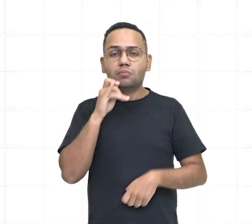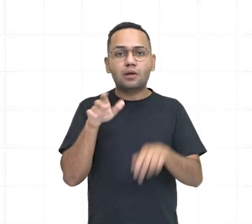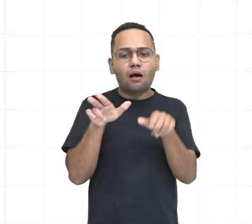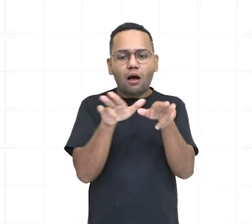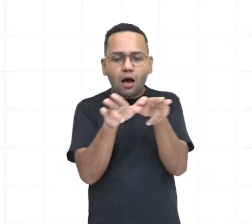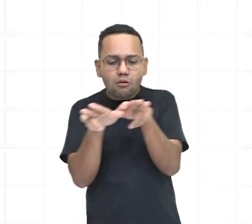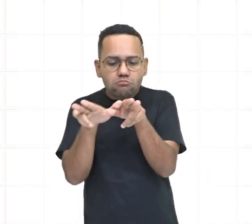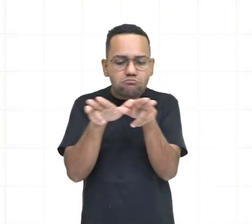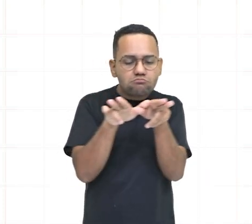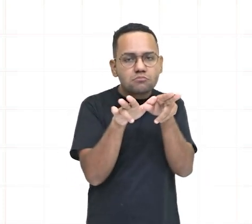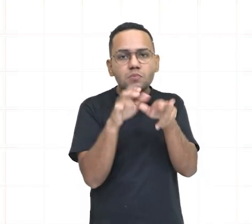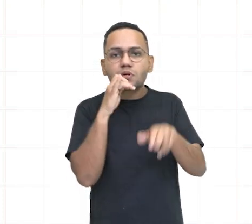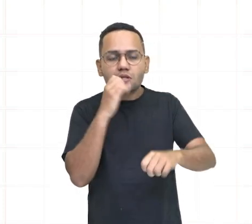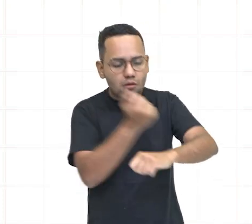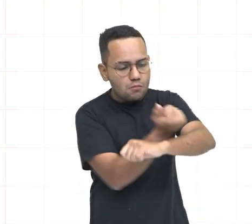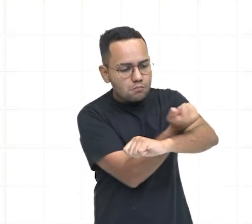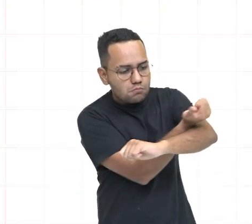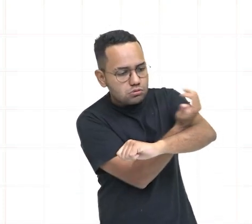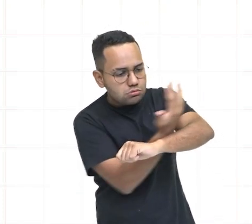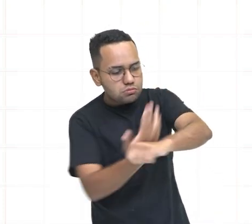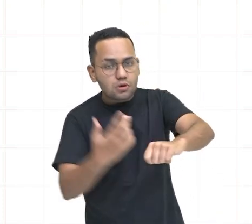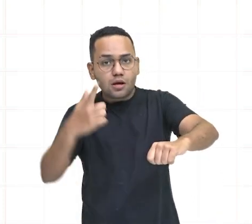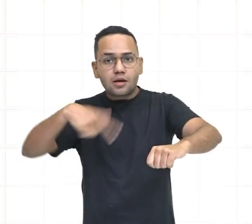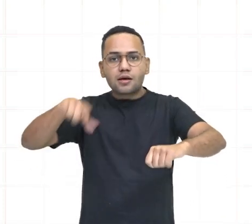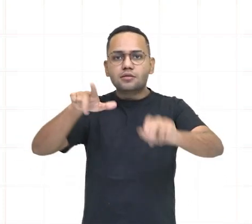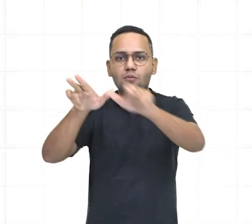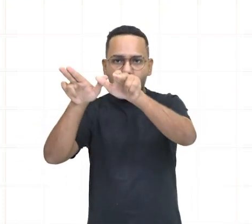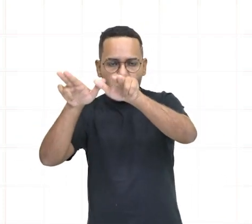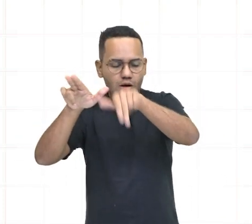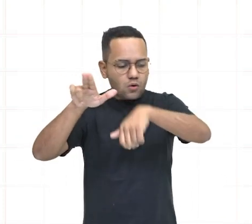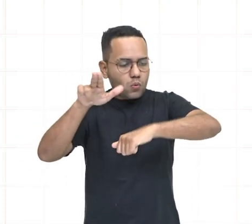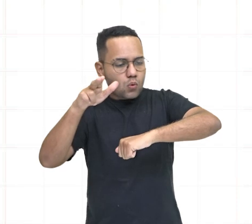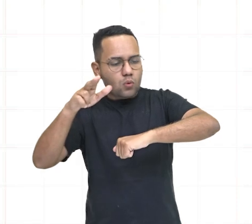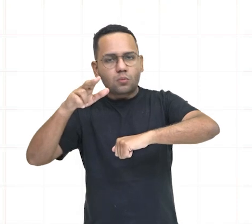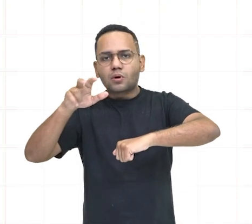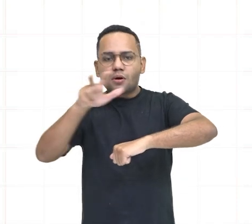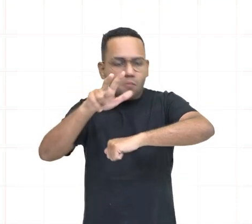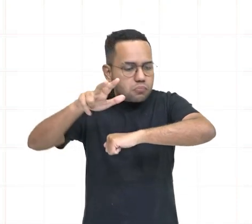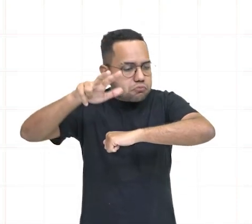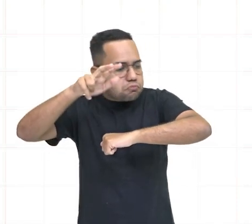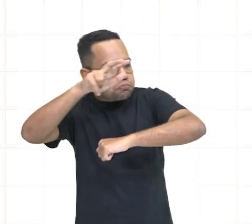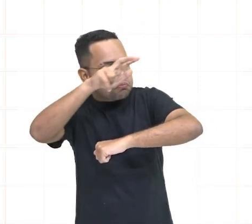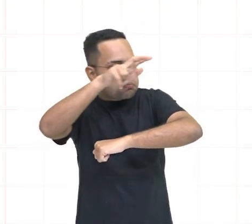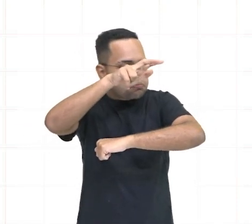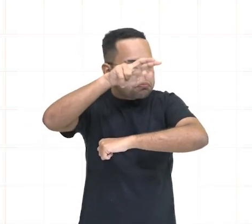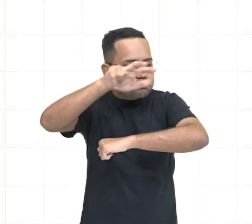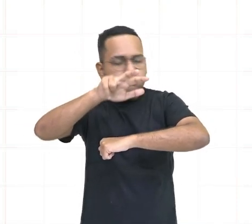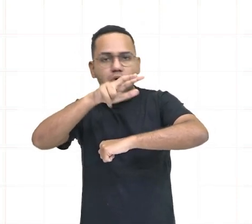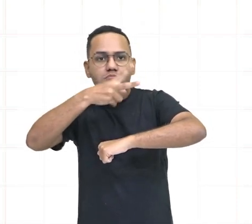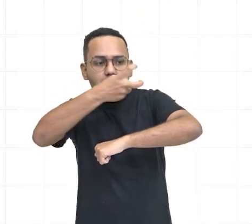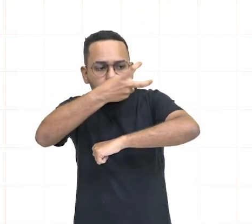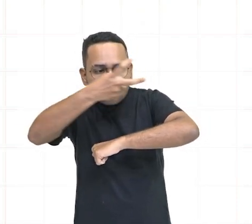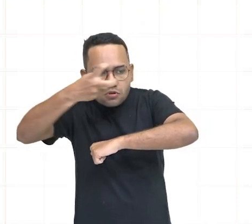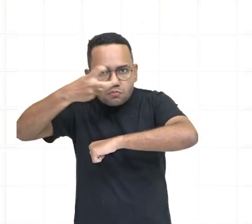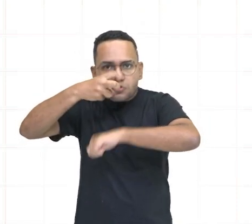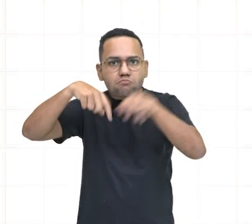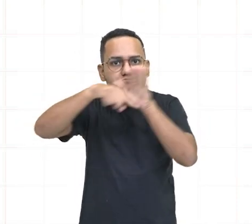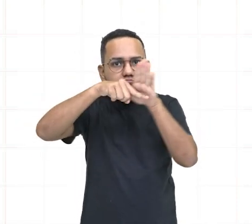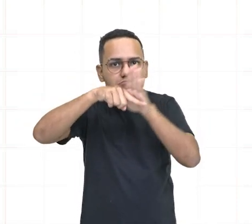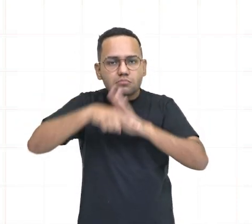estão cuidando das plantações. Isso tem feito com que nós tenhamos um